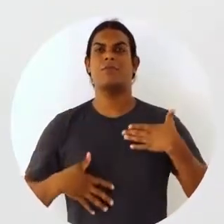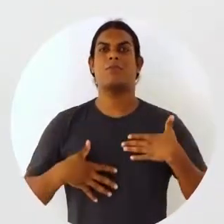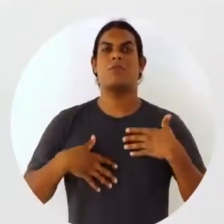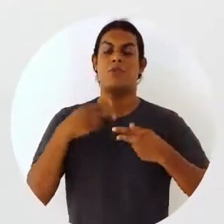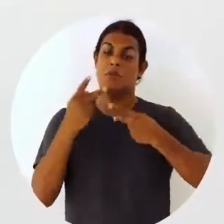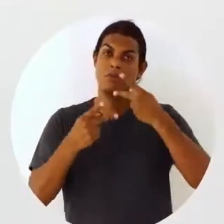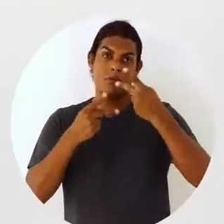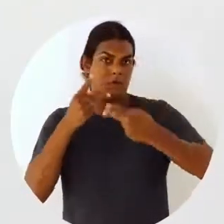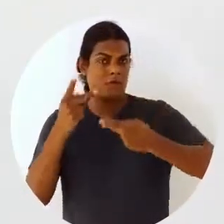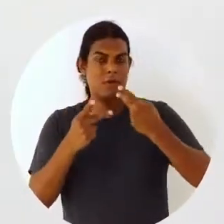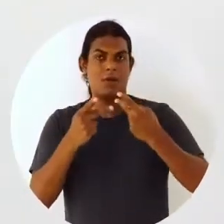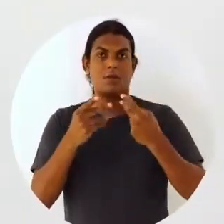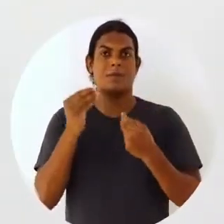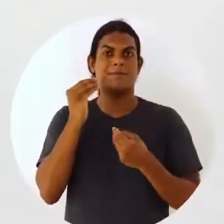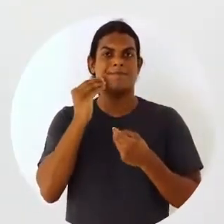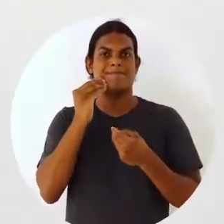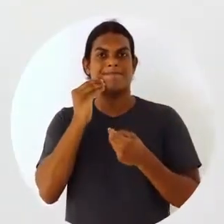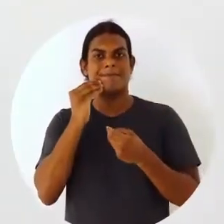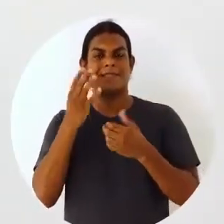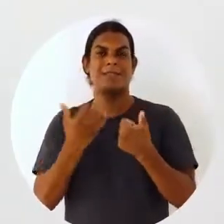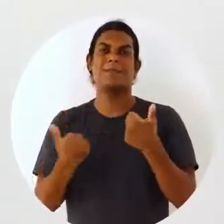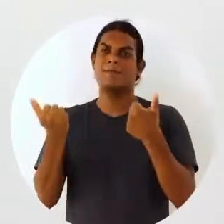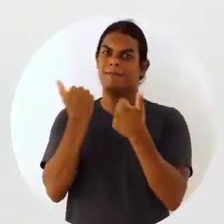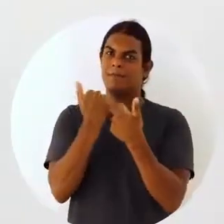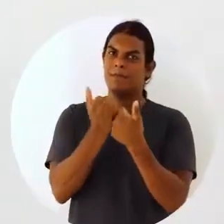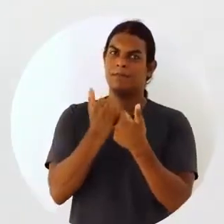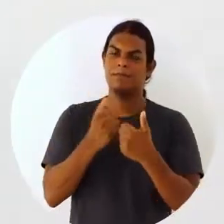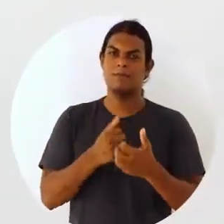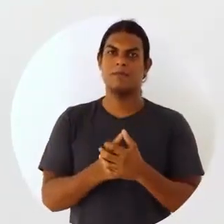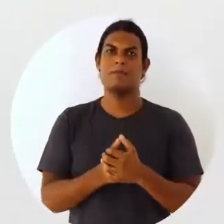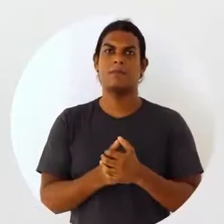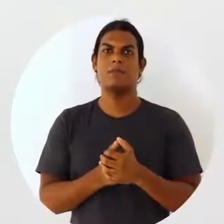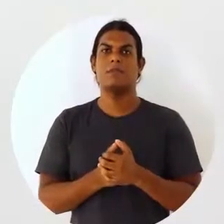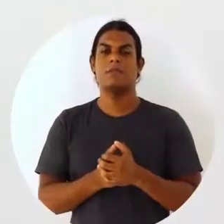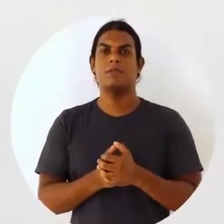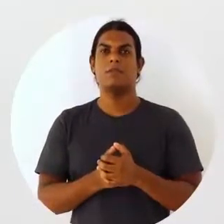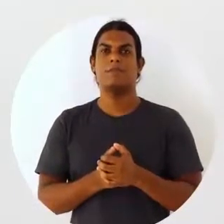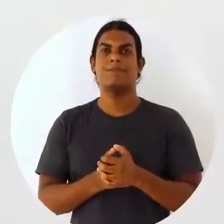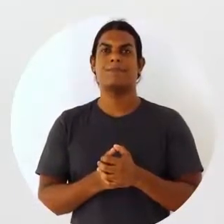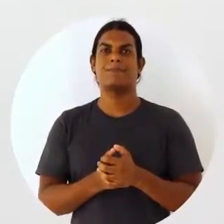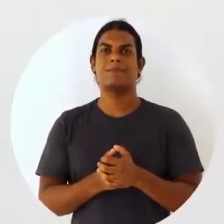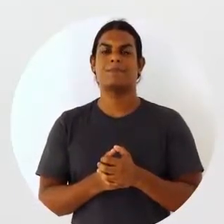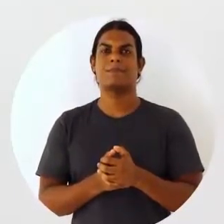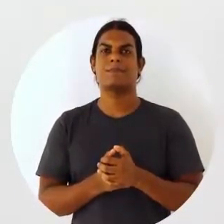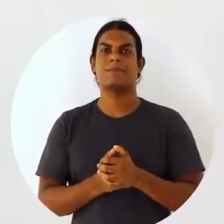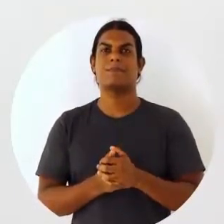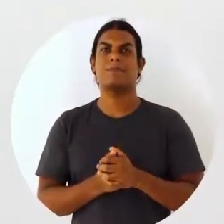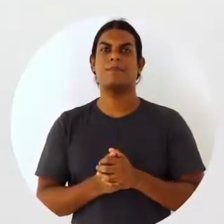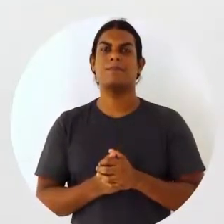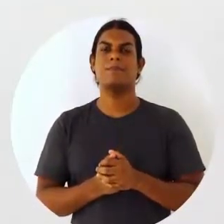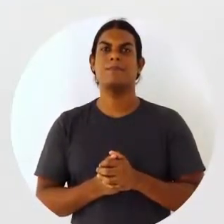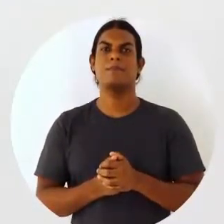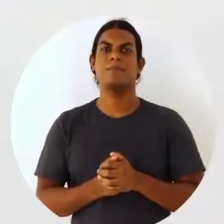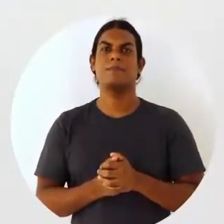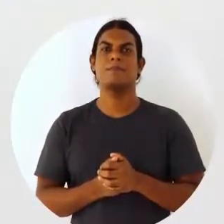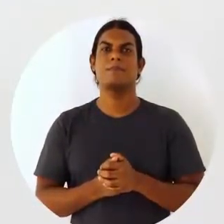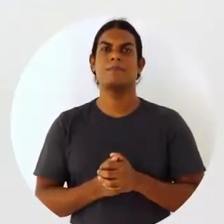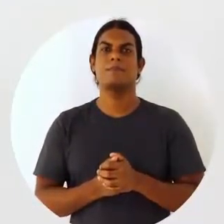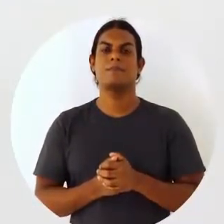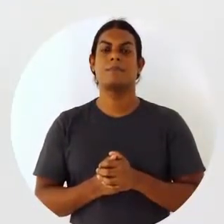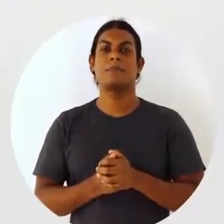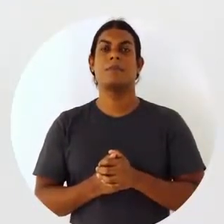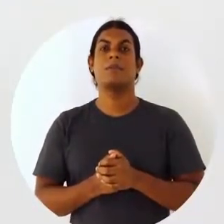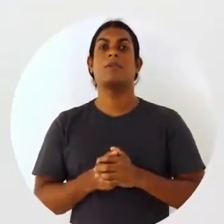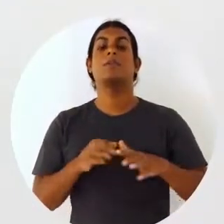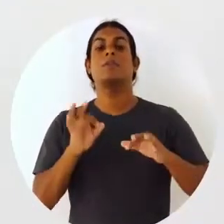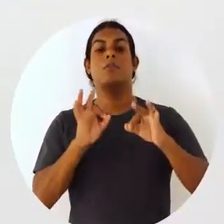que eu possa tentar me adaptar a essa questão. Claro que eu também influencio o grupo e o grupo influencia, mais do que a